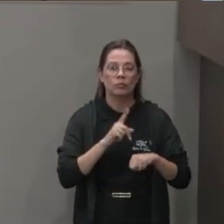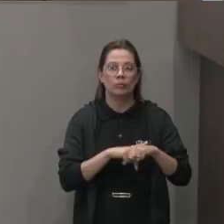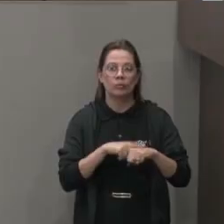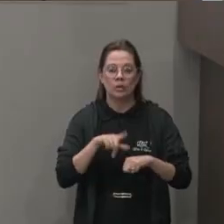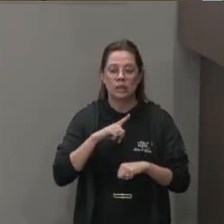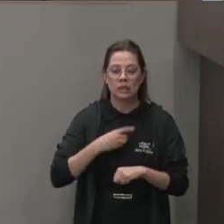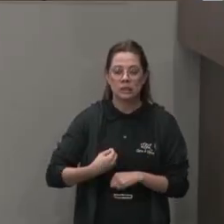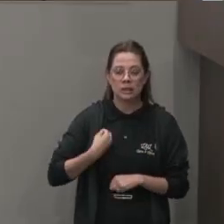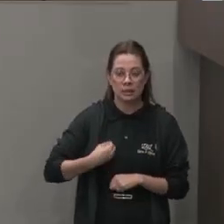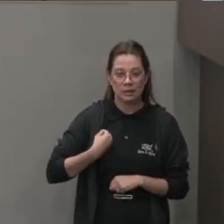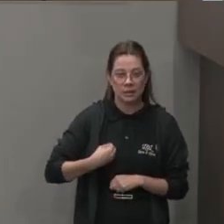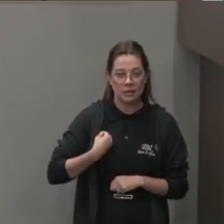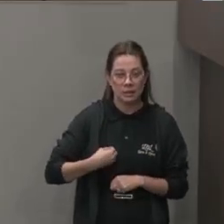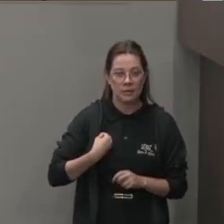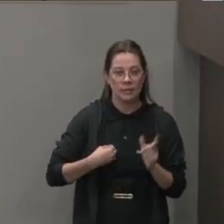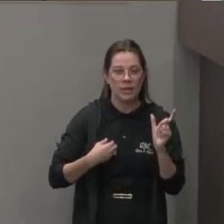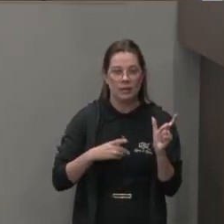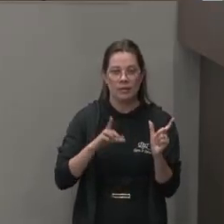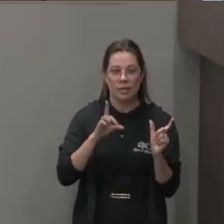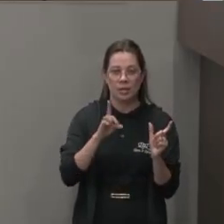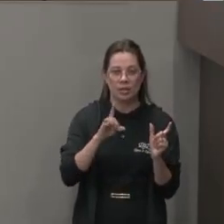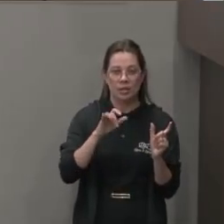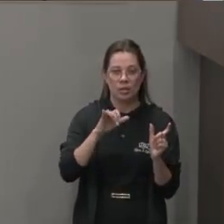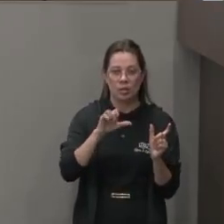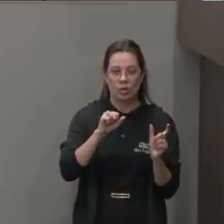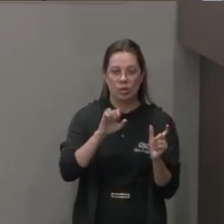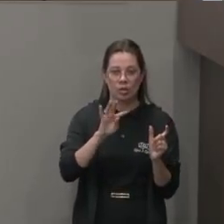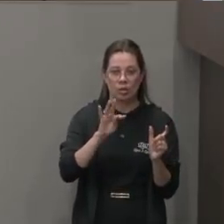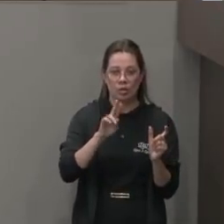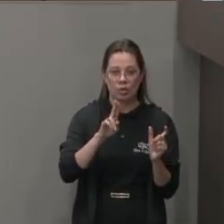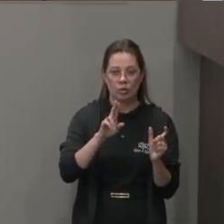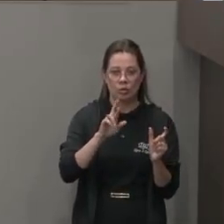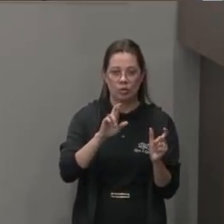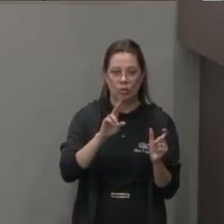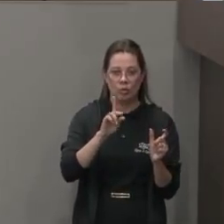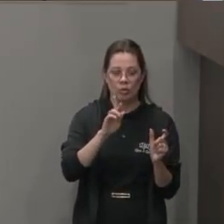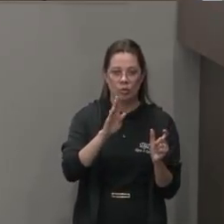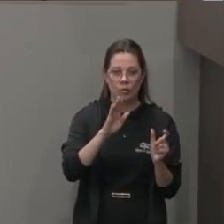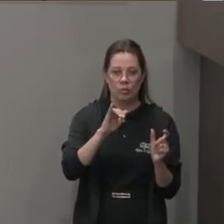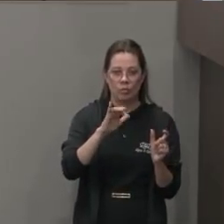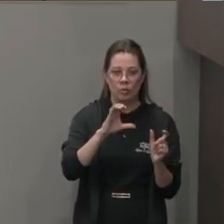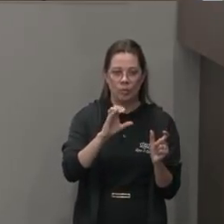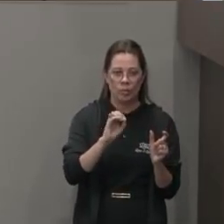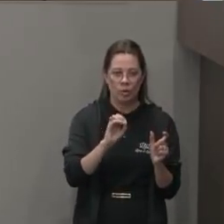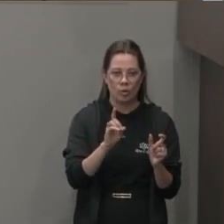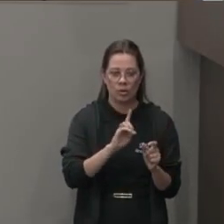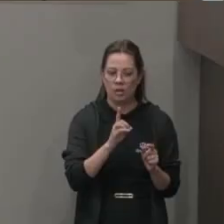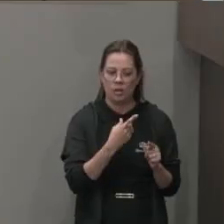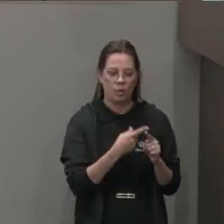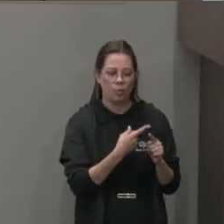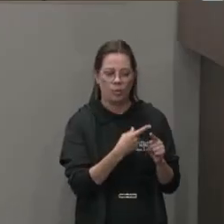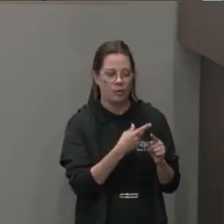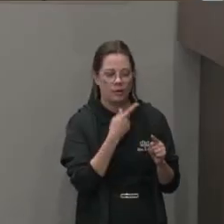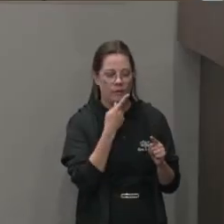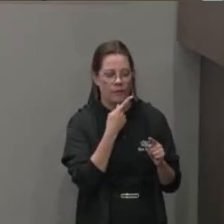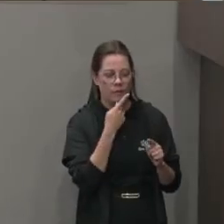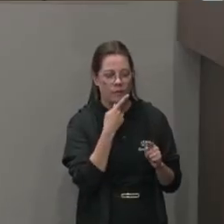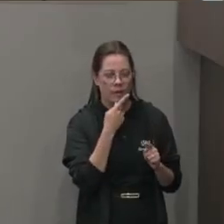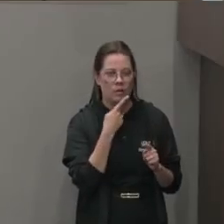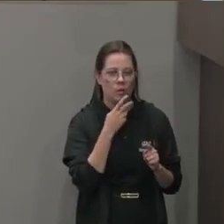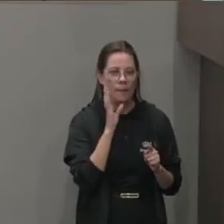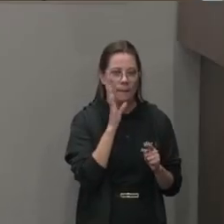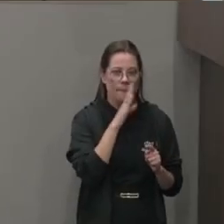houver um distúrbio. E não porque um usuário falou que a médica estava mal